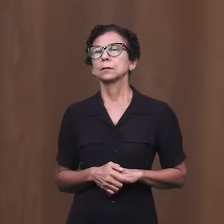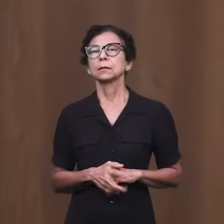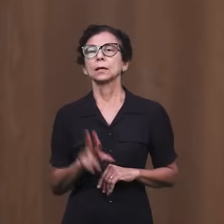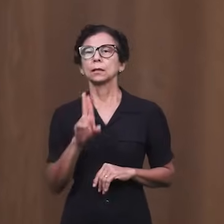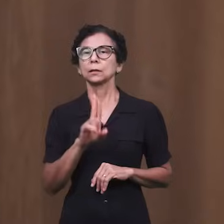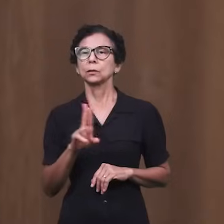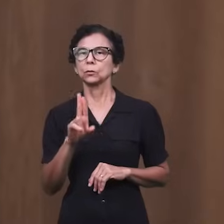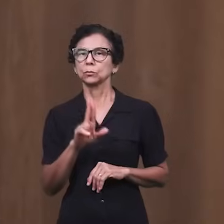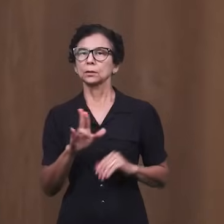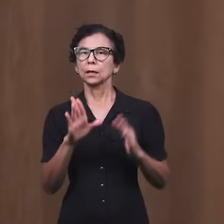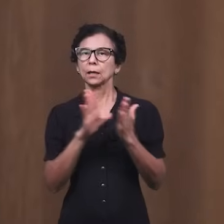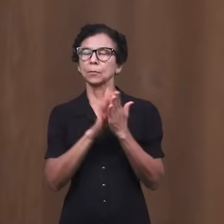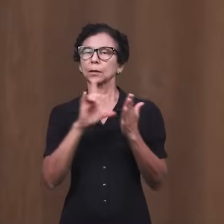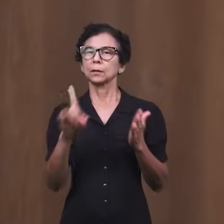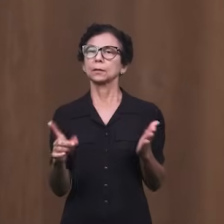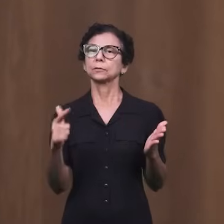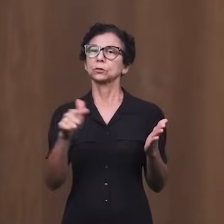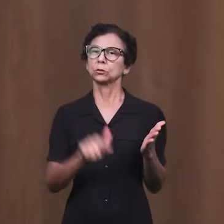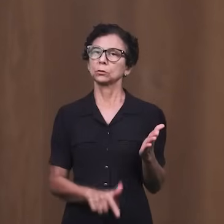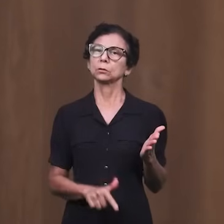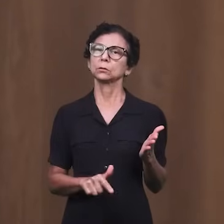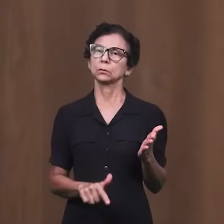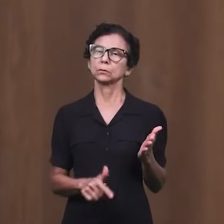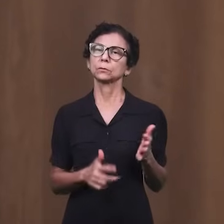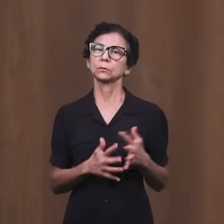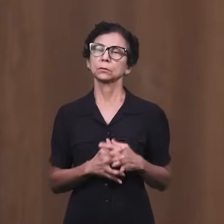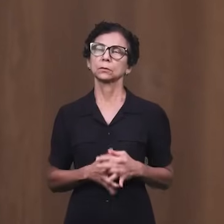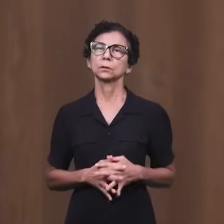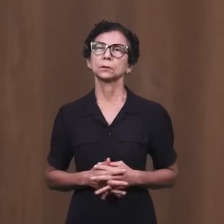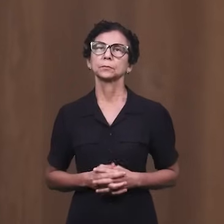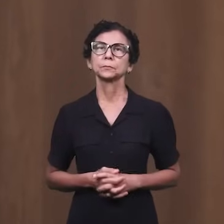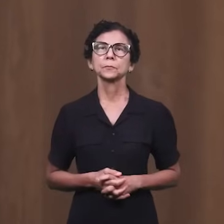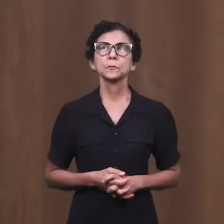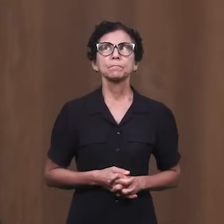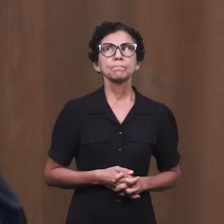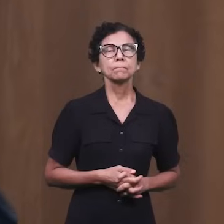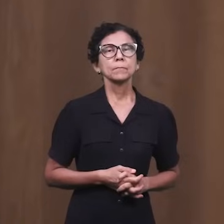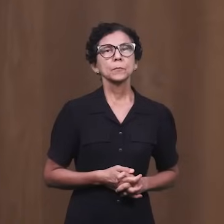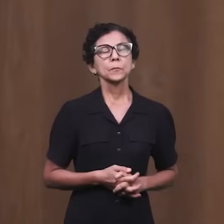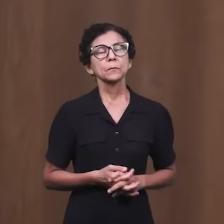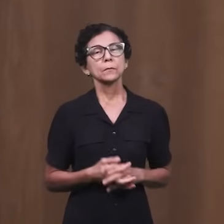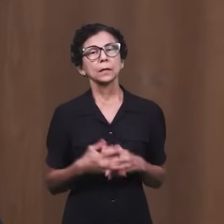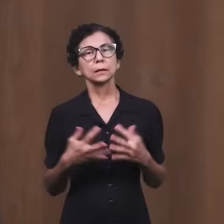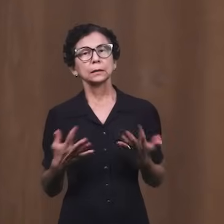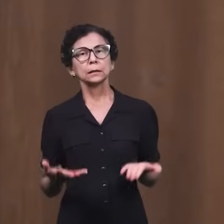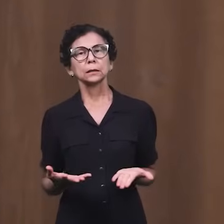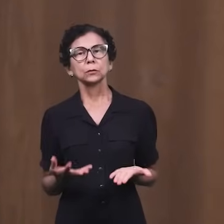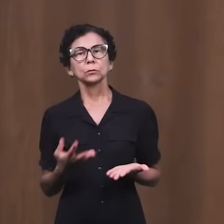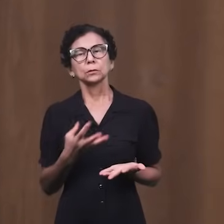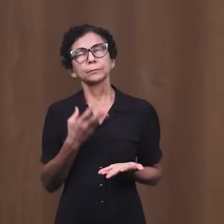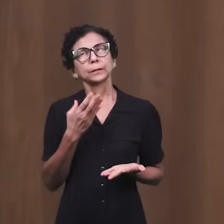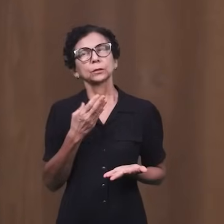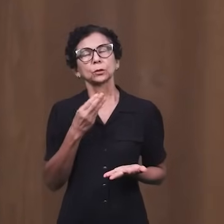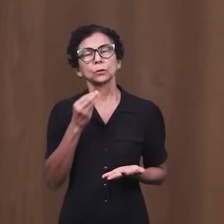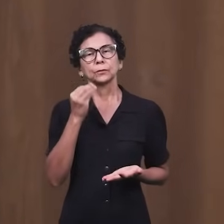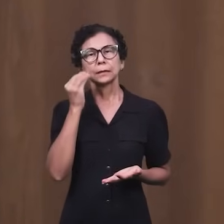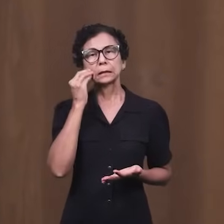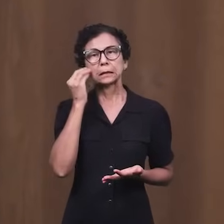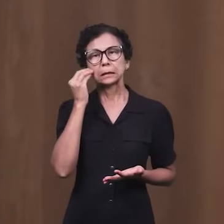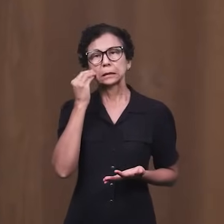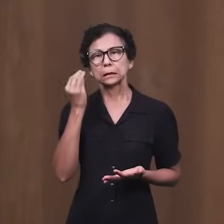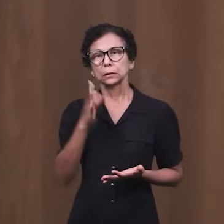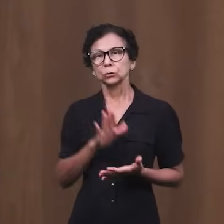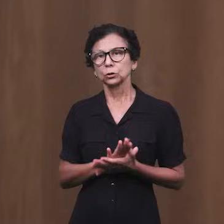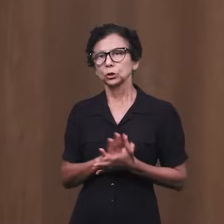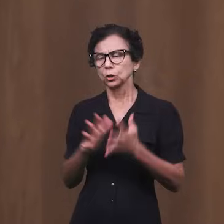91 é esse que é o problema é quando há uma tentativa de usar palavra contra palavra mas não vai